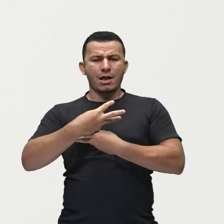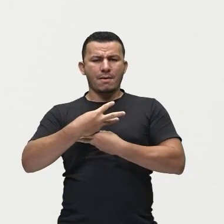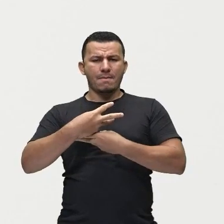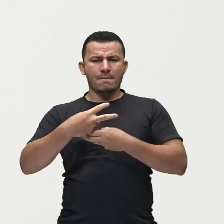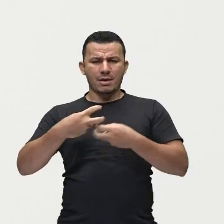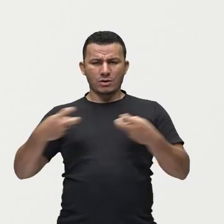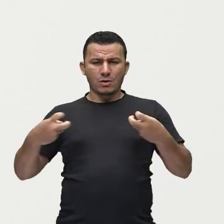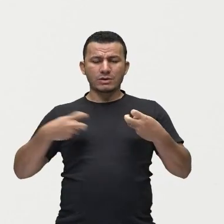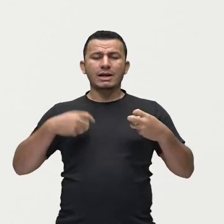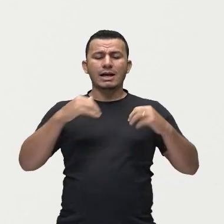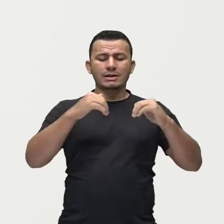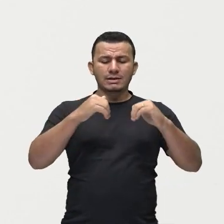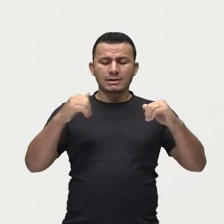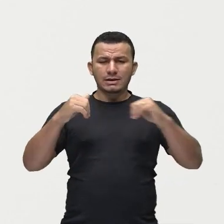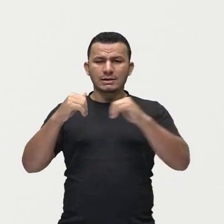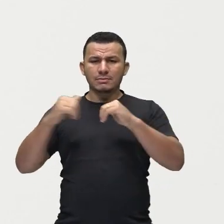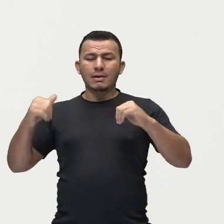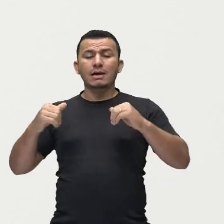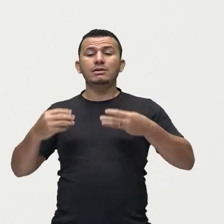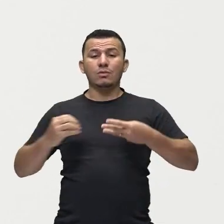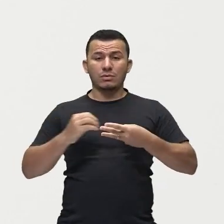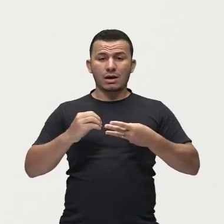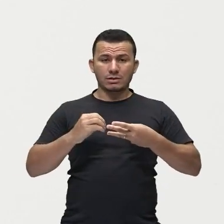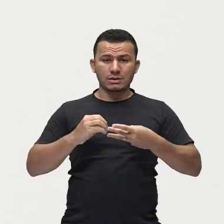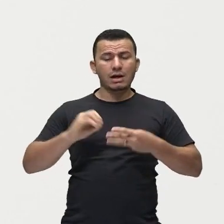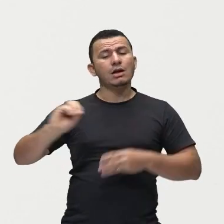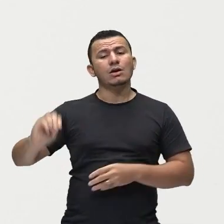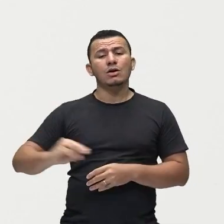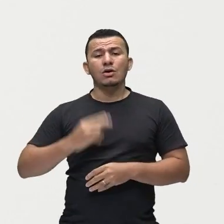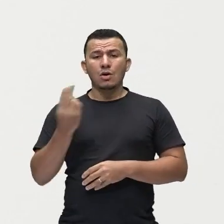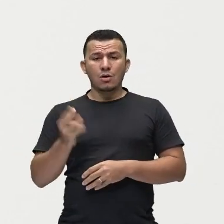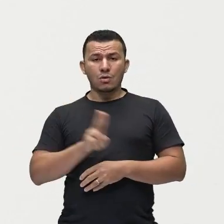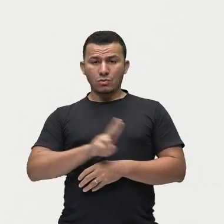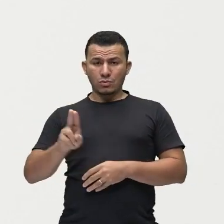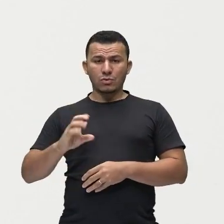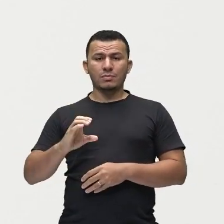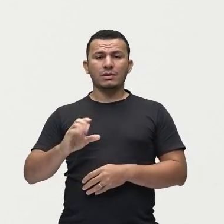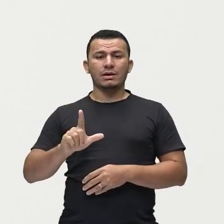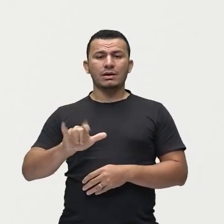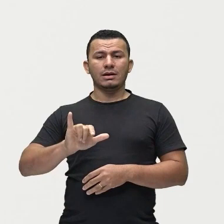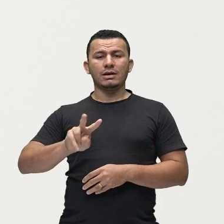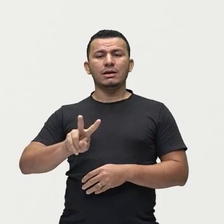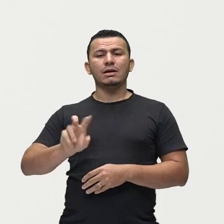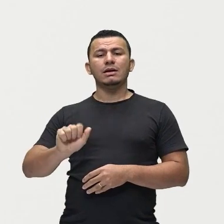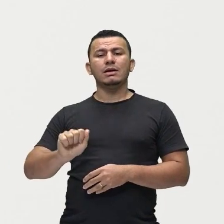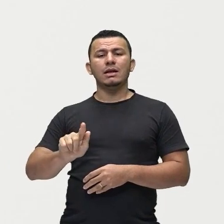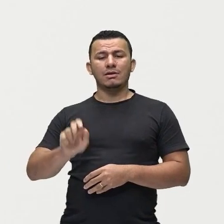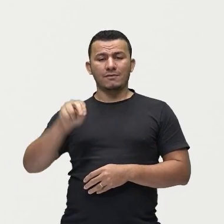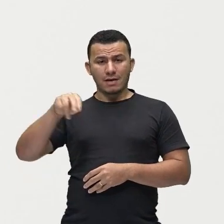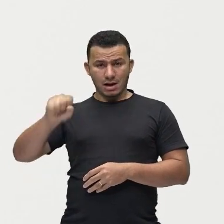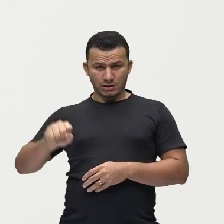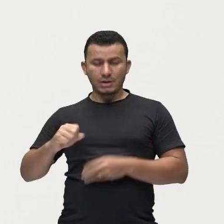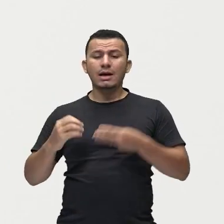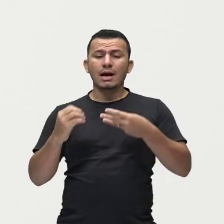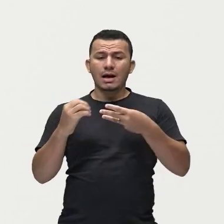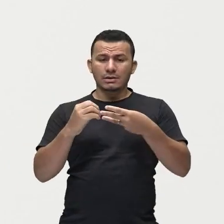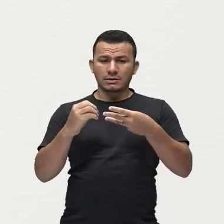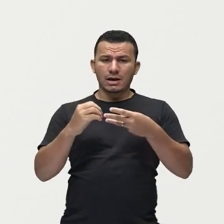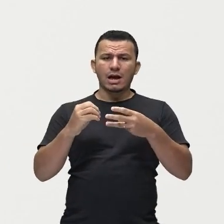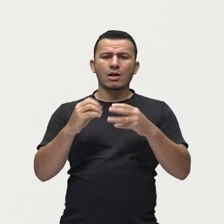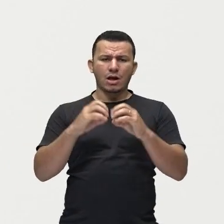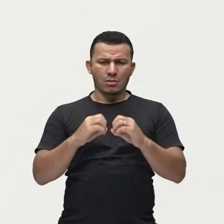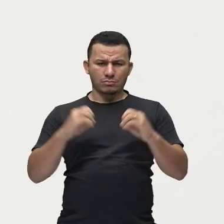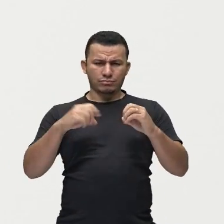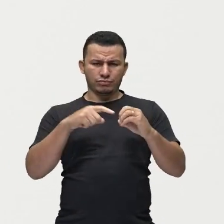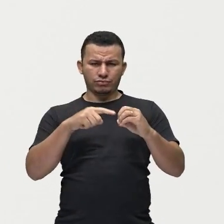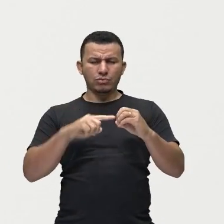multiplicação dessas células, ou o processo chamado de clivagem. Essa célula agora aqui, o ovo,